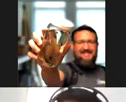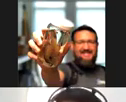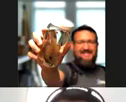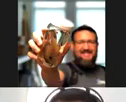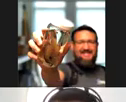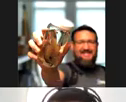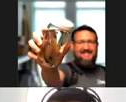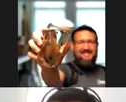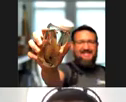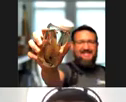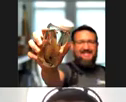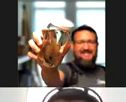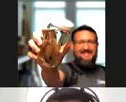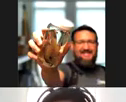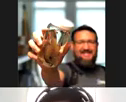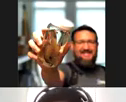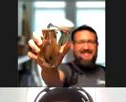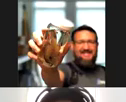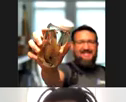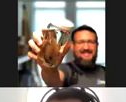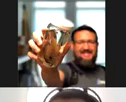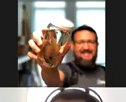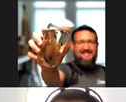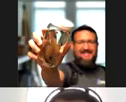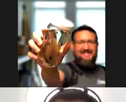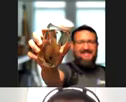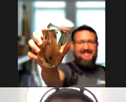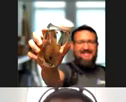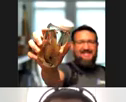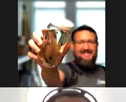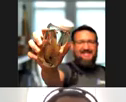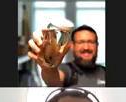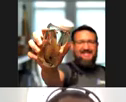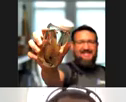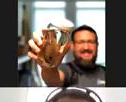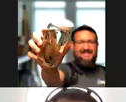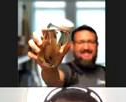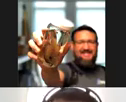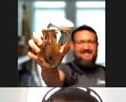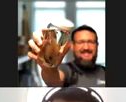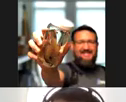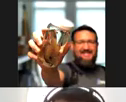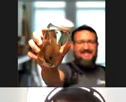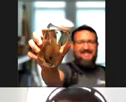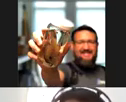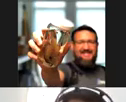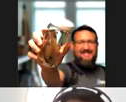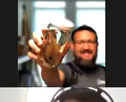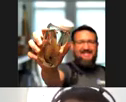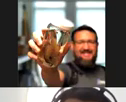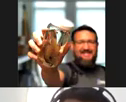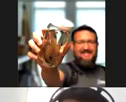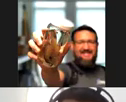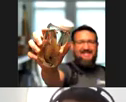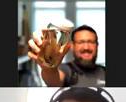da importância do MacArthur, né? Logo após a morte dele. Ele morreu em 72. E aí ele falou que antes desse